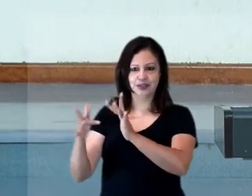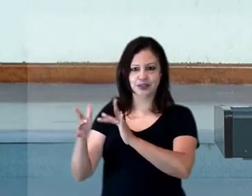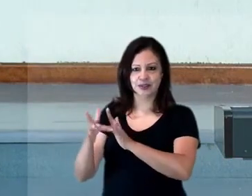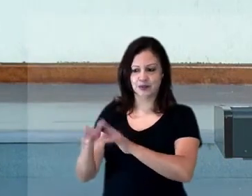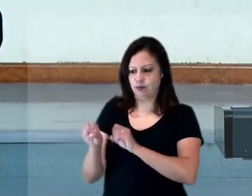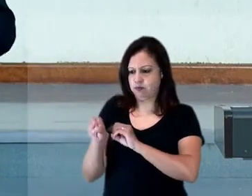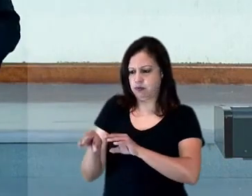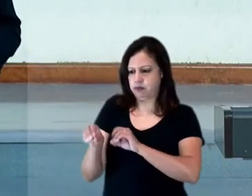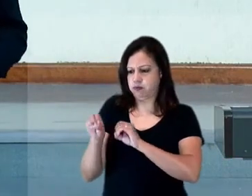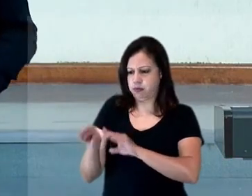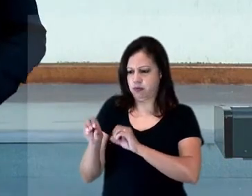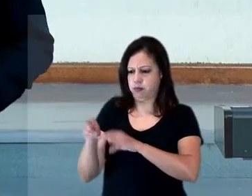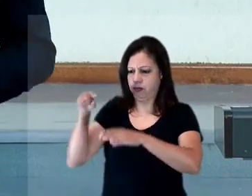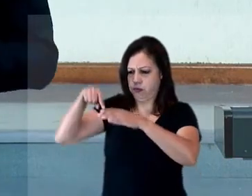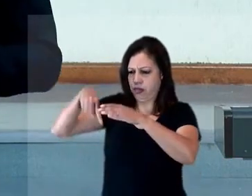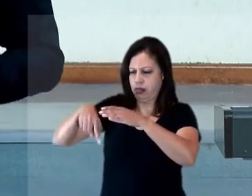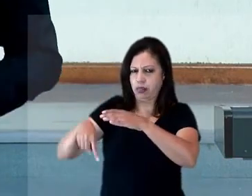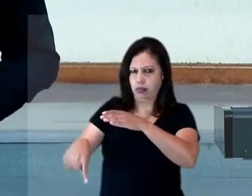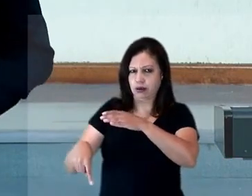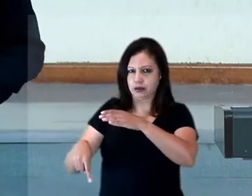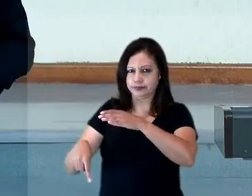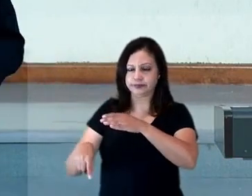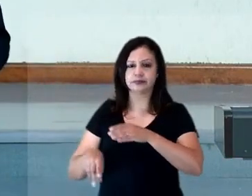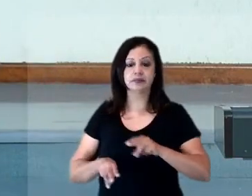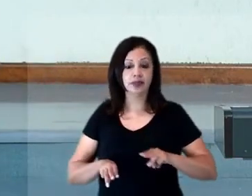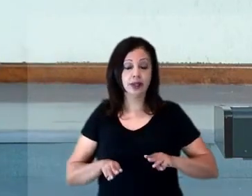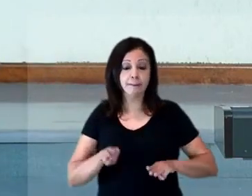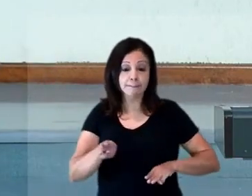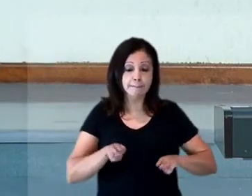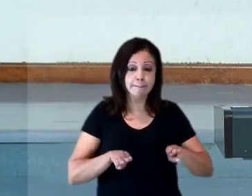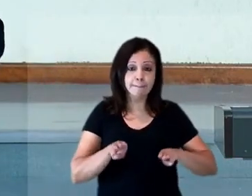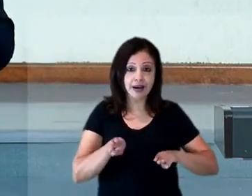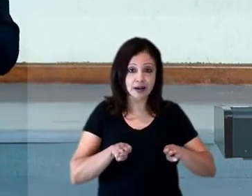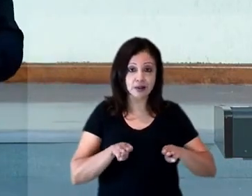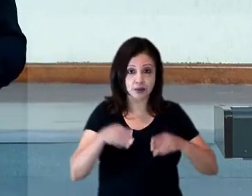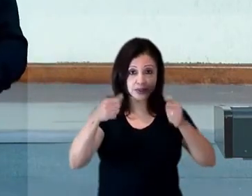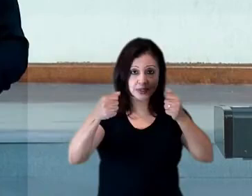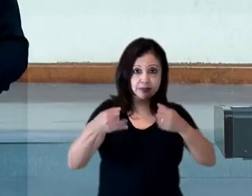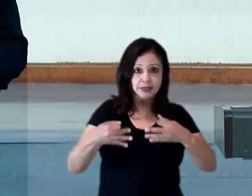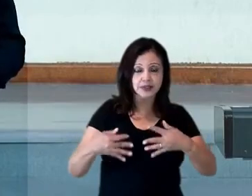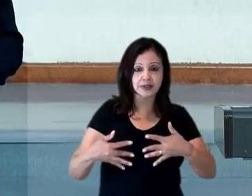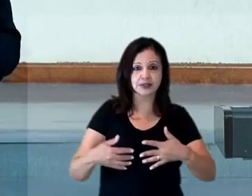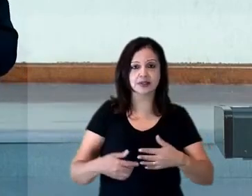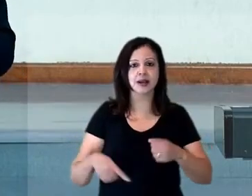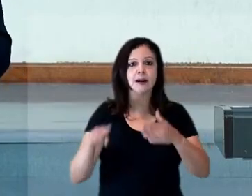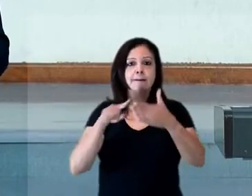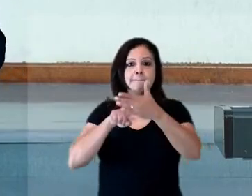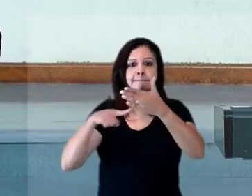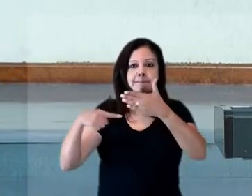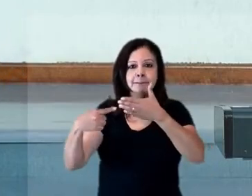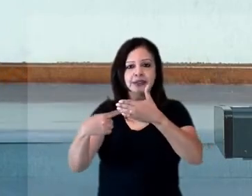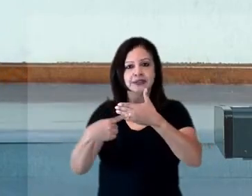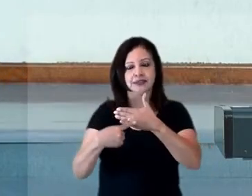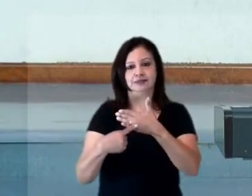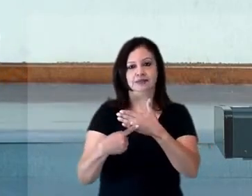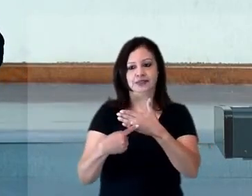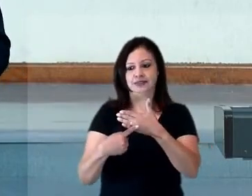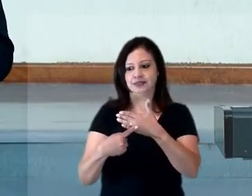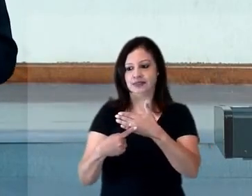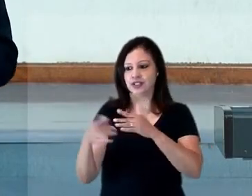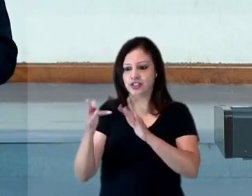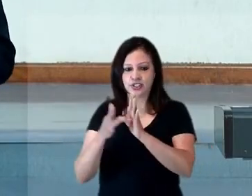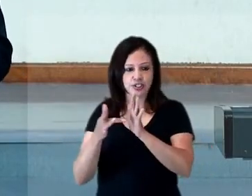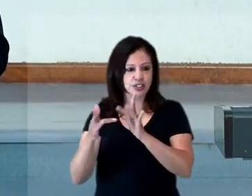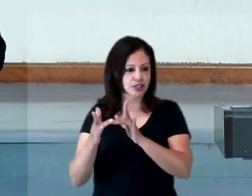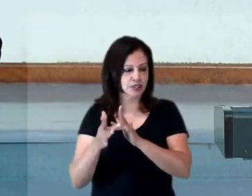Marcos, capítulo 4, verso 33 e 34, que diz: com muitas parábolas semelhantes, Jesus